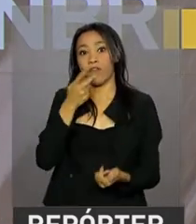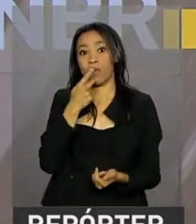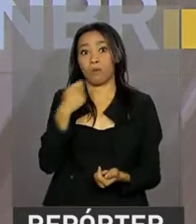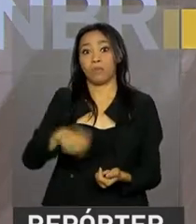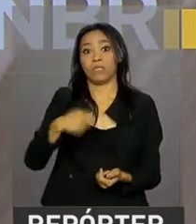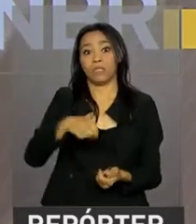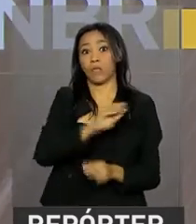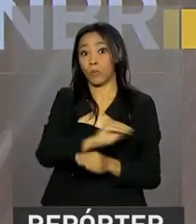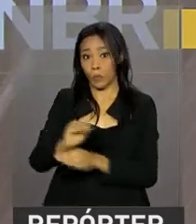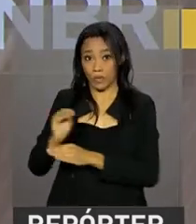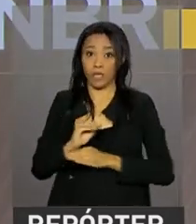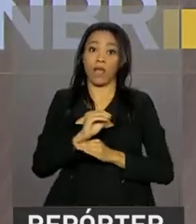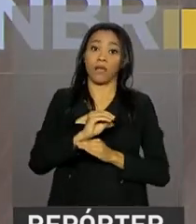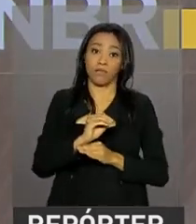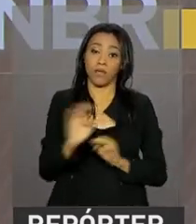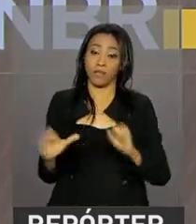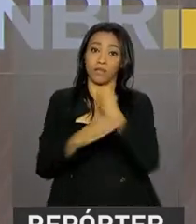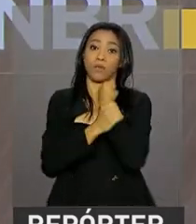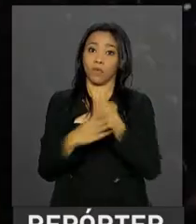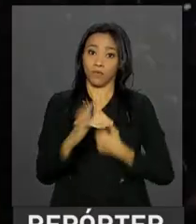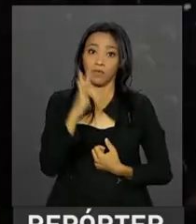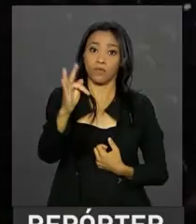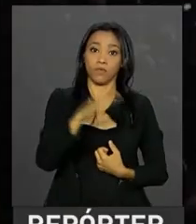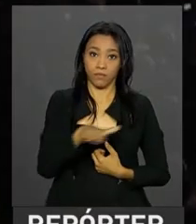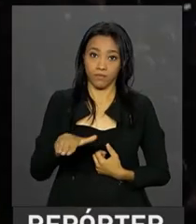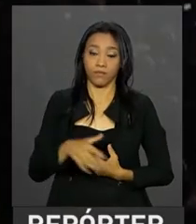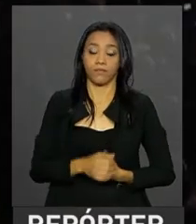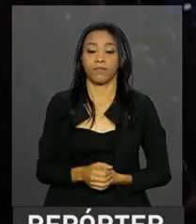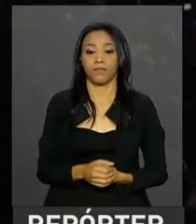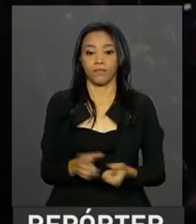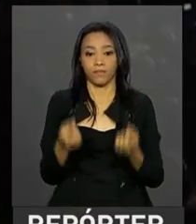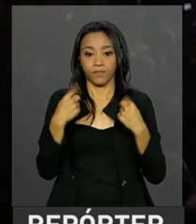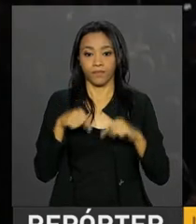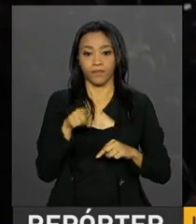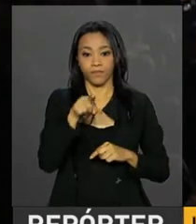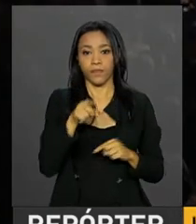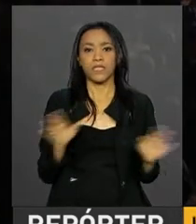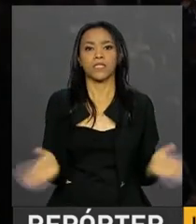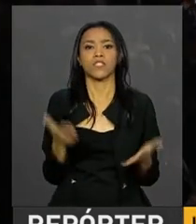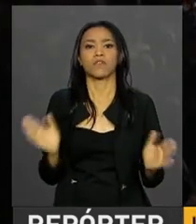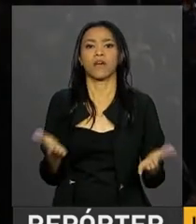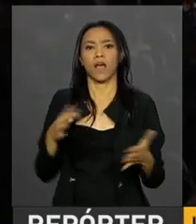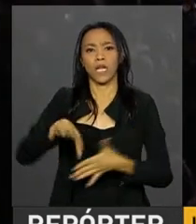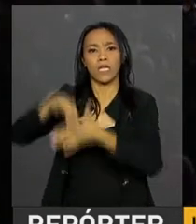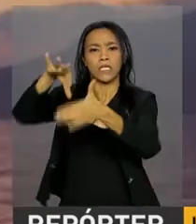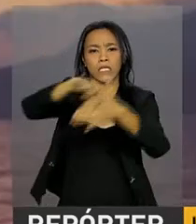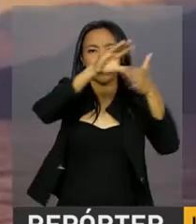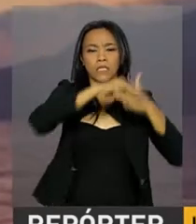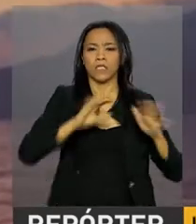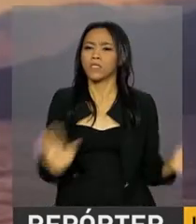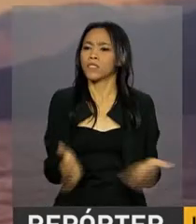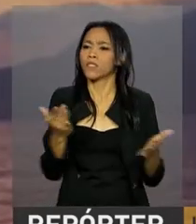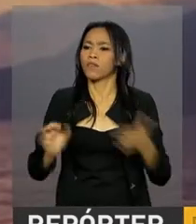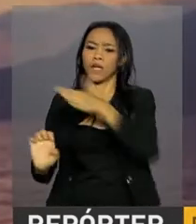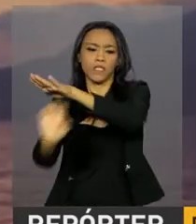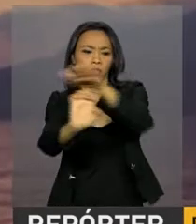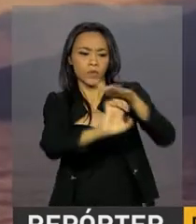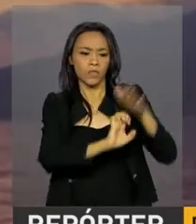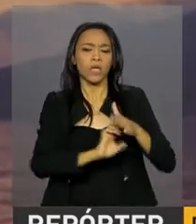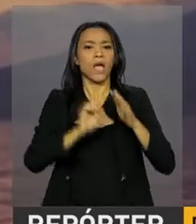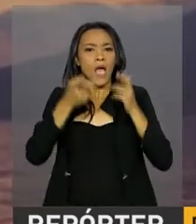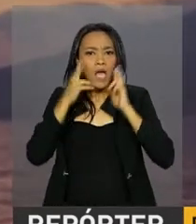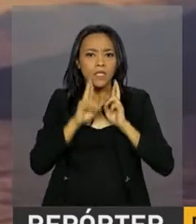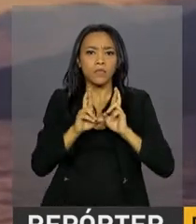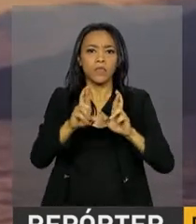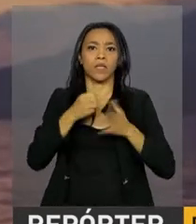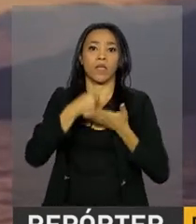para garantir o futuro incentivar líderes empresariais a respeitar e apoiar os